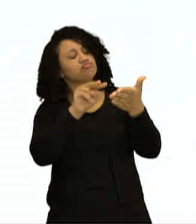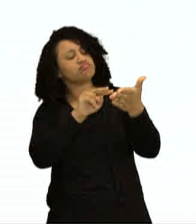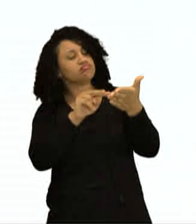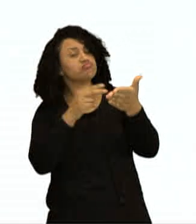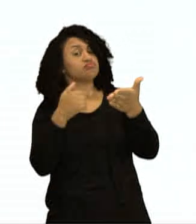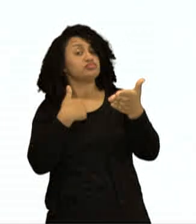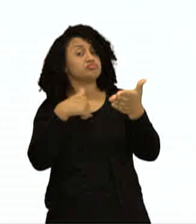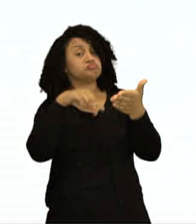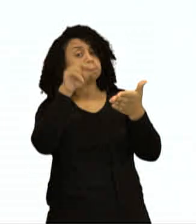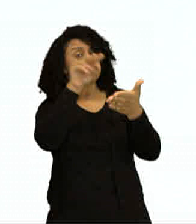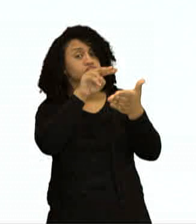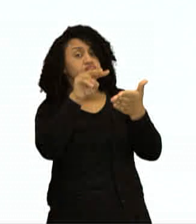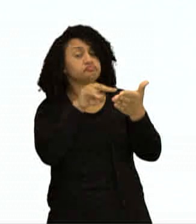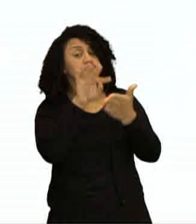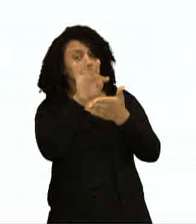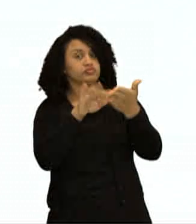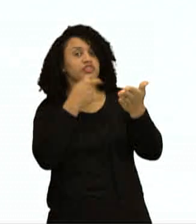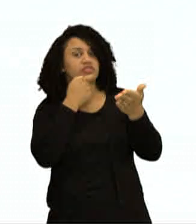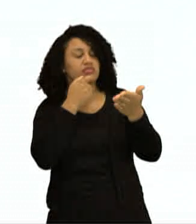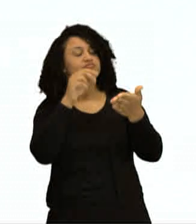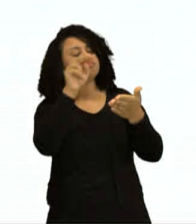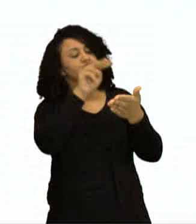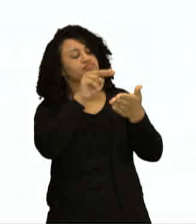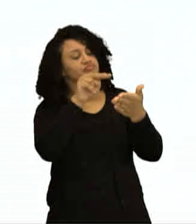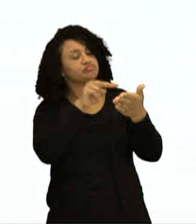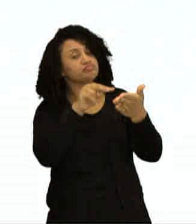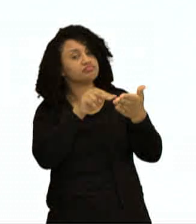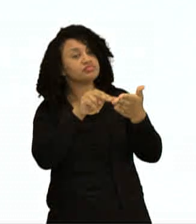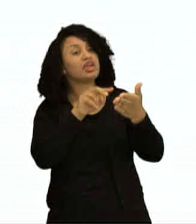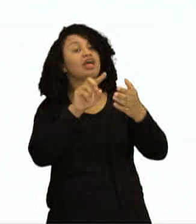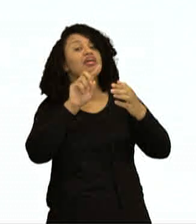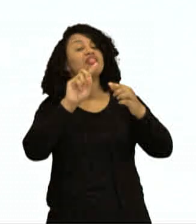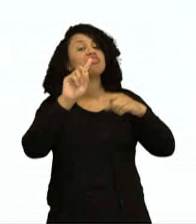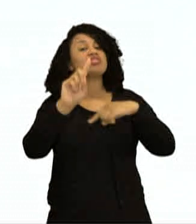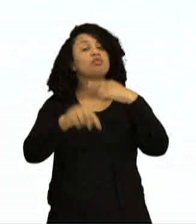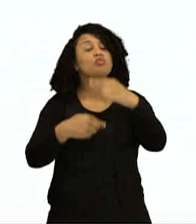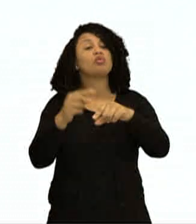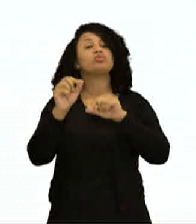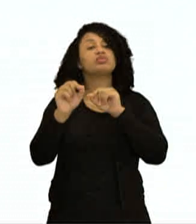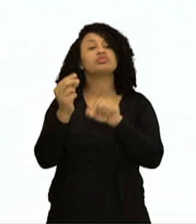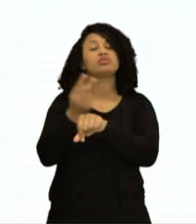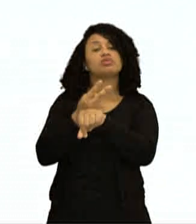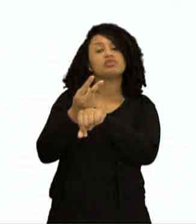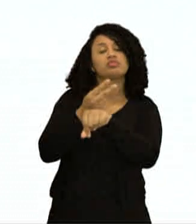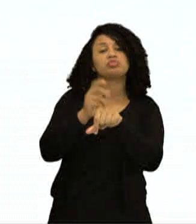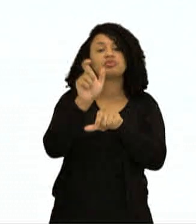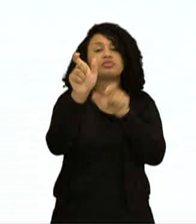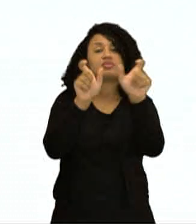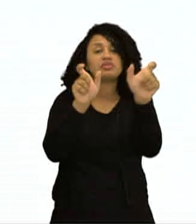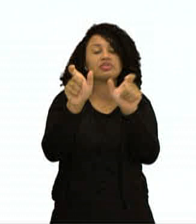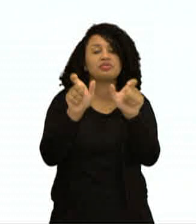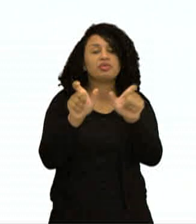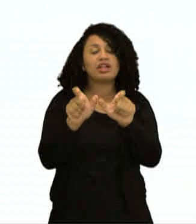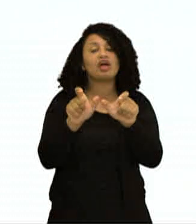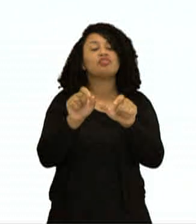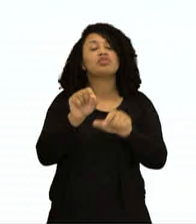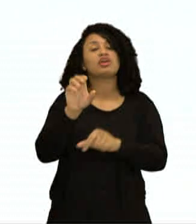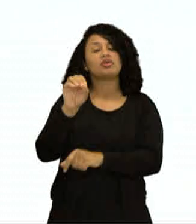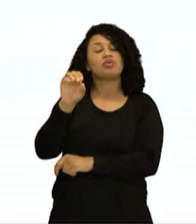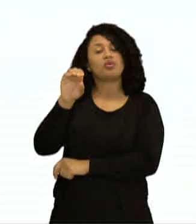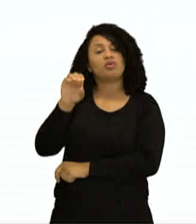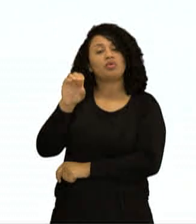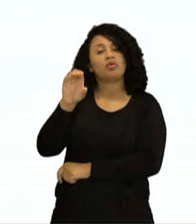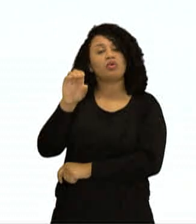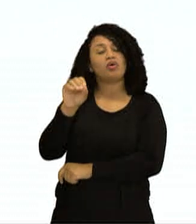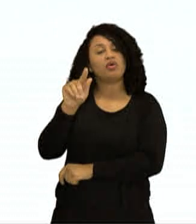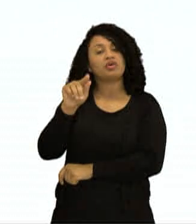uma lida nele, ok? Perfeito. Depois eu vou procurando as palavras cognatas. O que são as